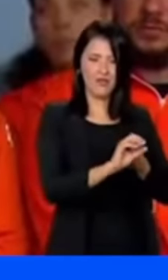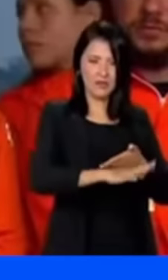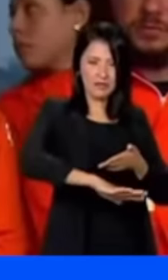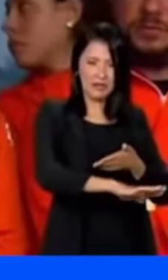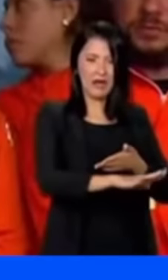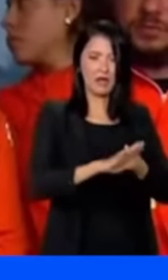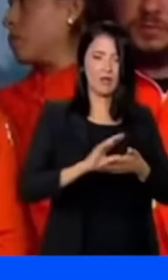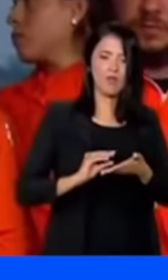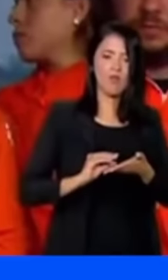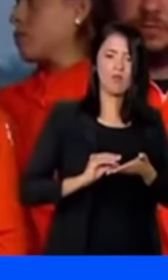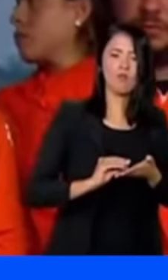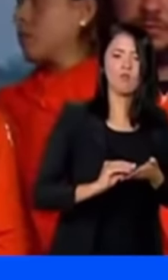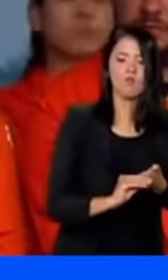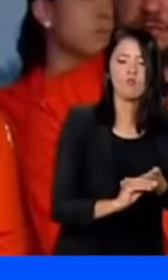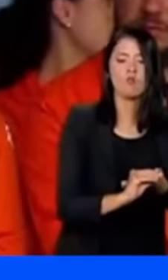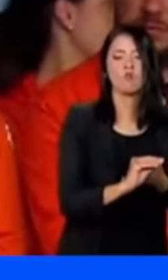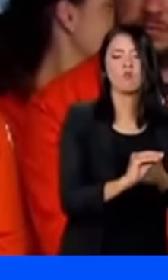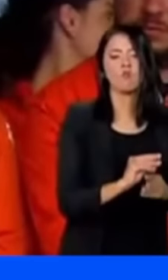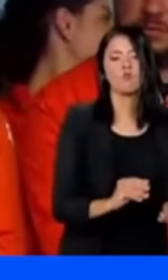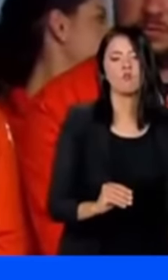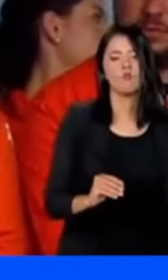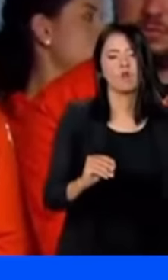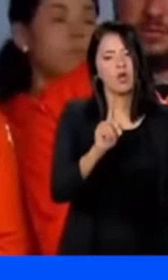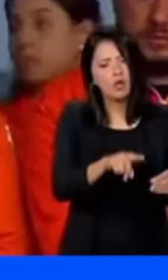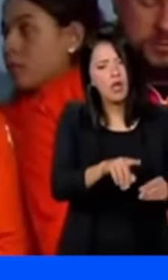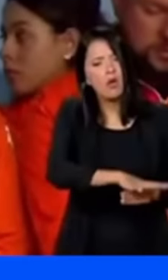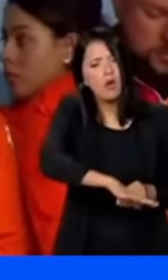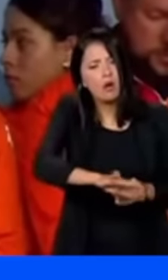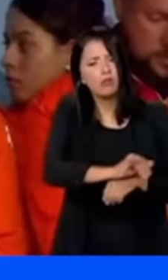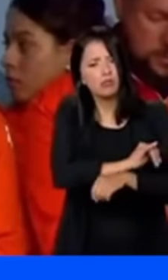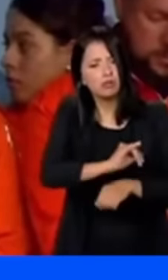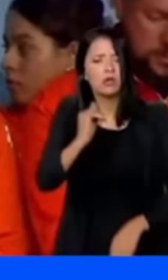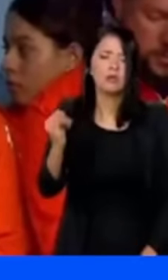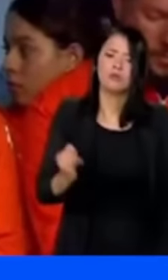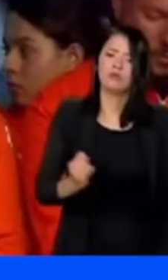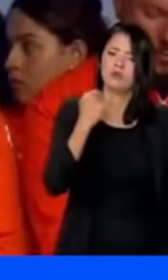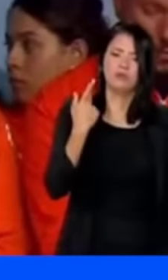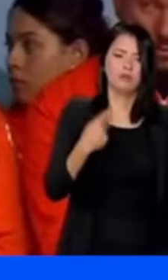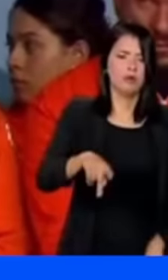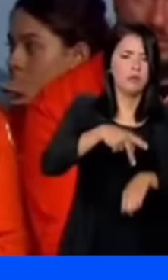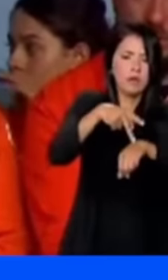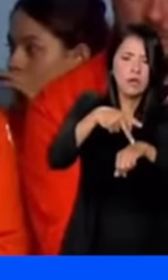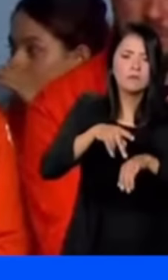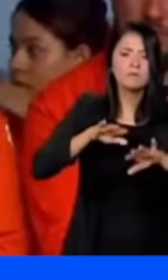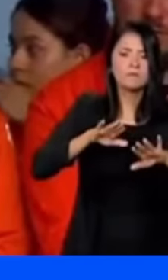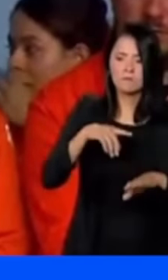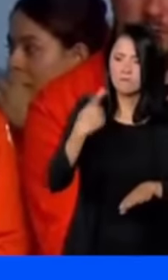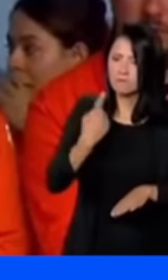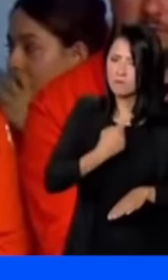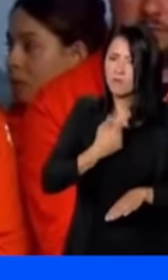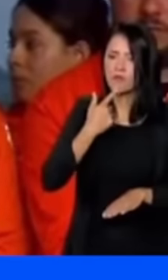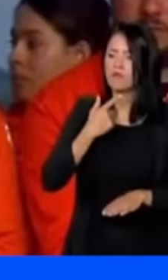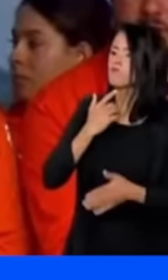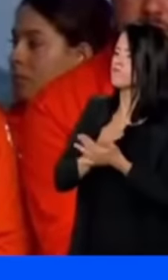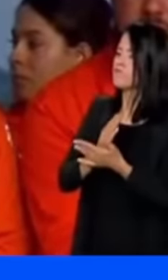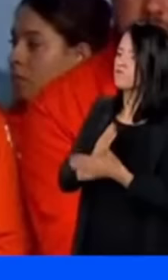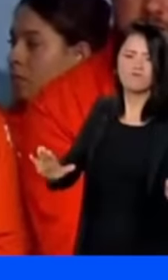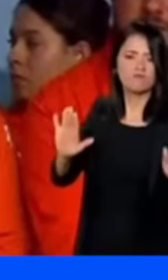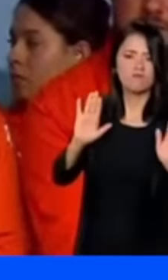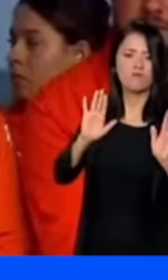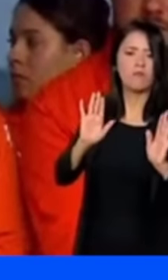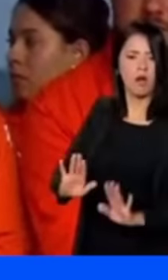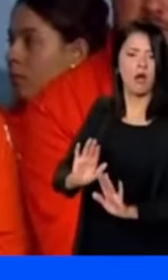setor tão estratégico e importante para o país. Mas nós demos um basta e